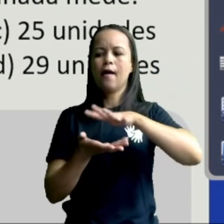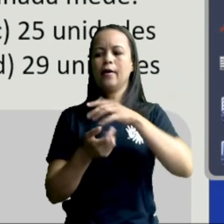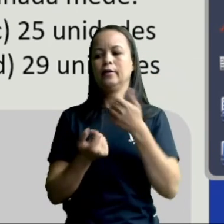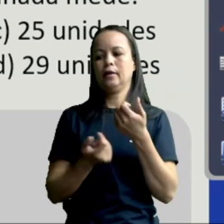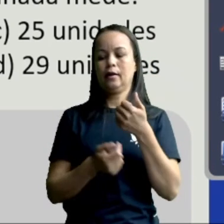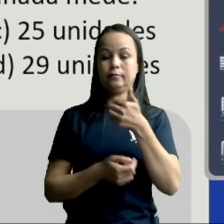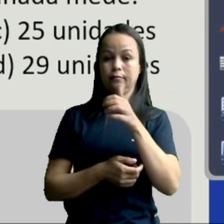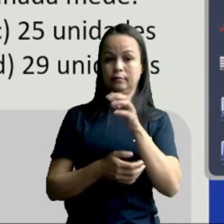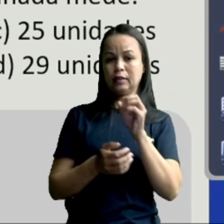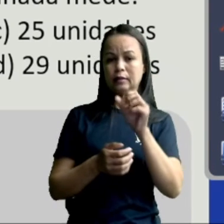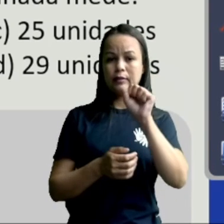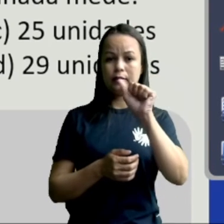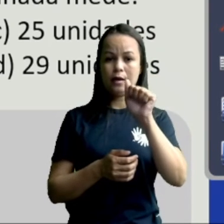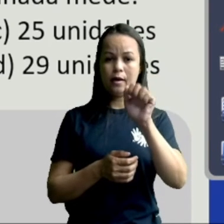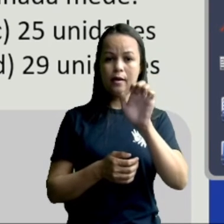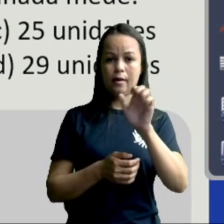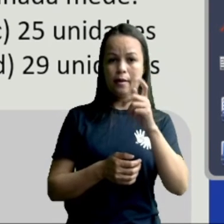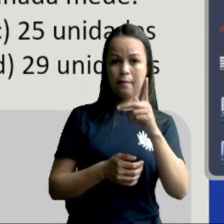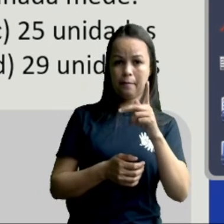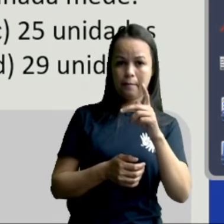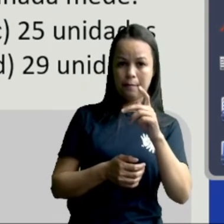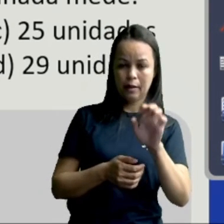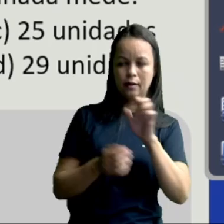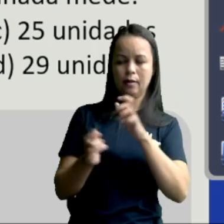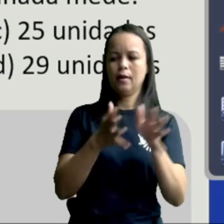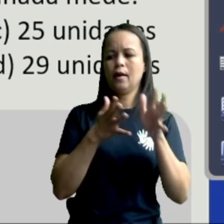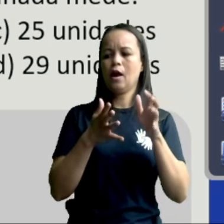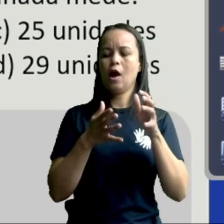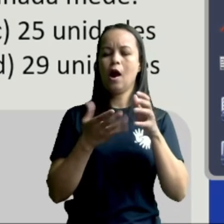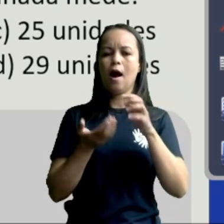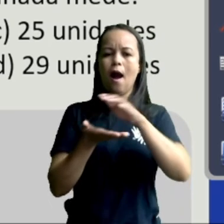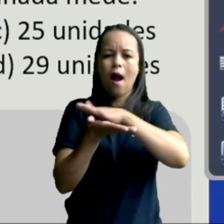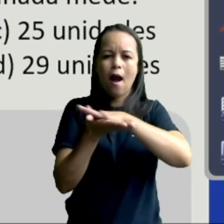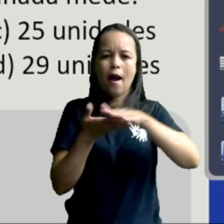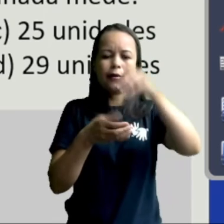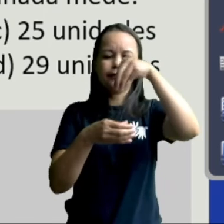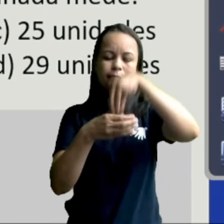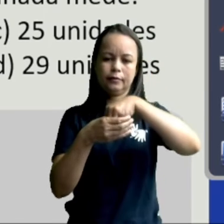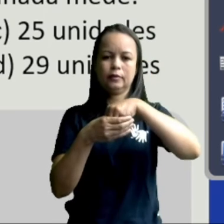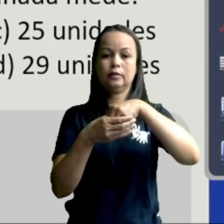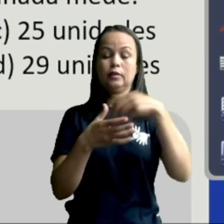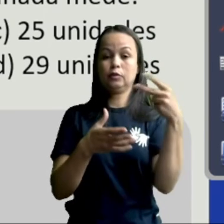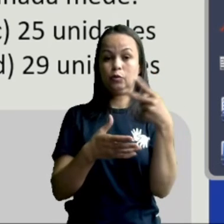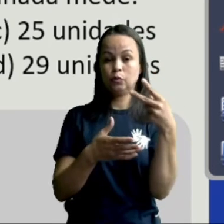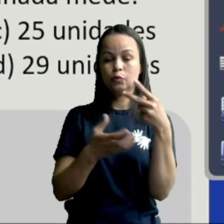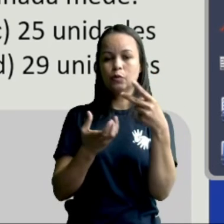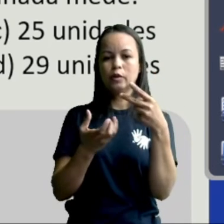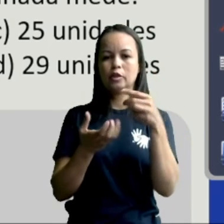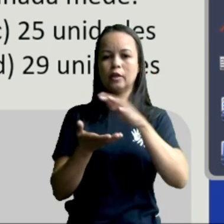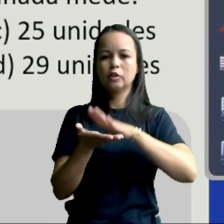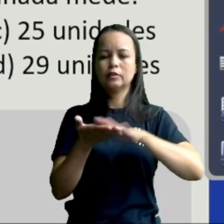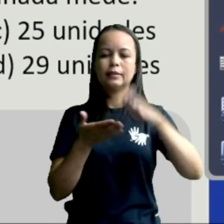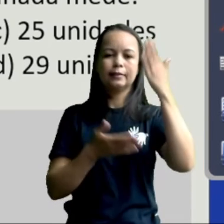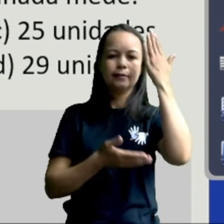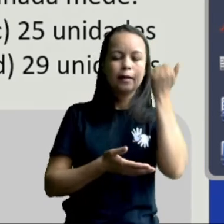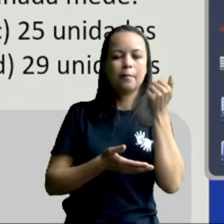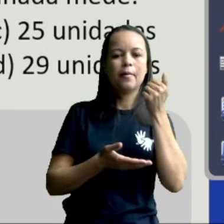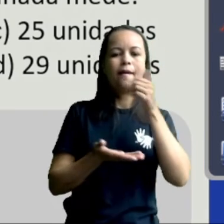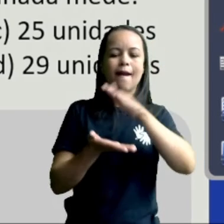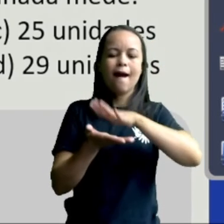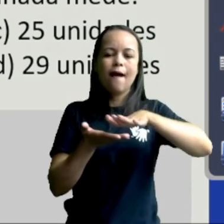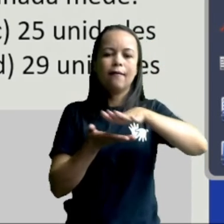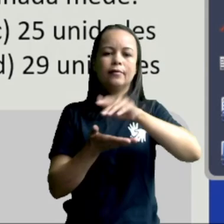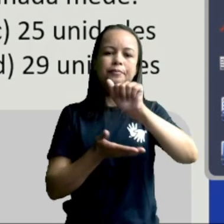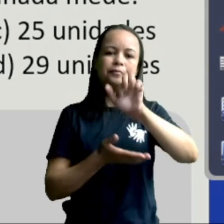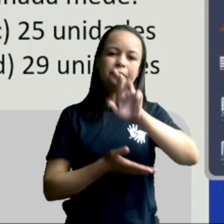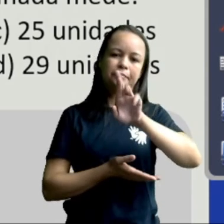gente finalizar, porque área é o espaço interno. Então, duas regiões que a gente quer saber a área, tá